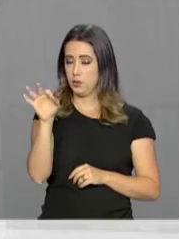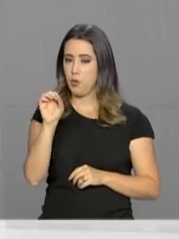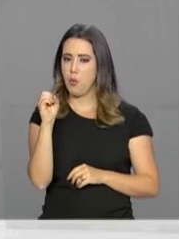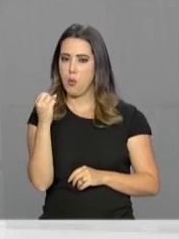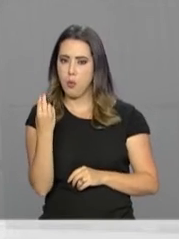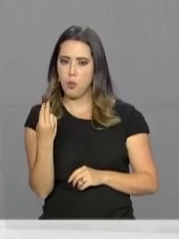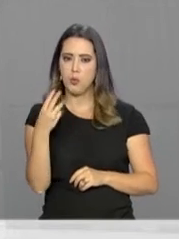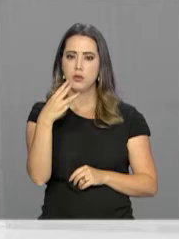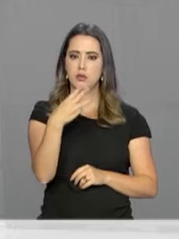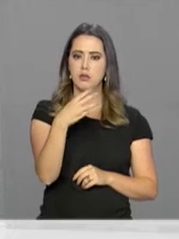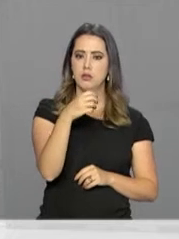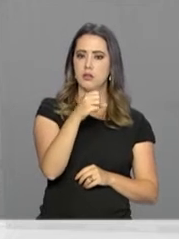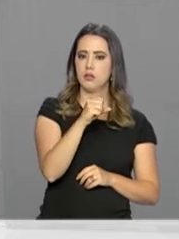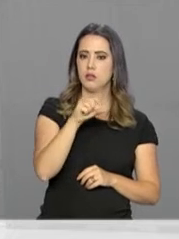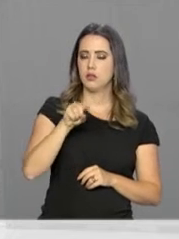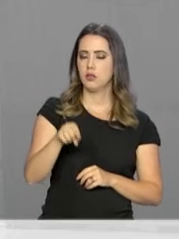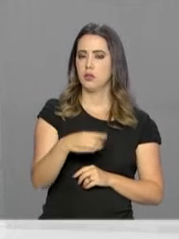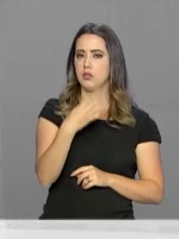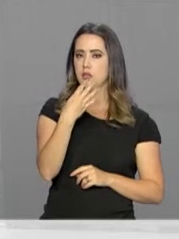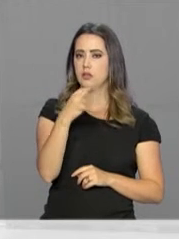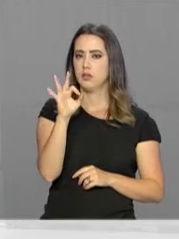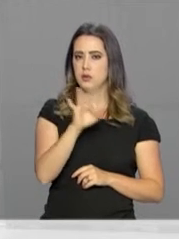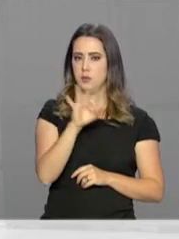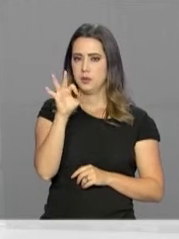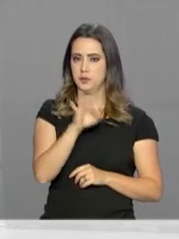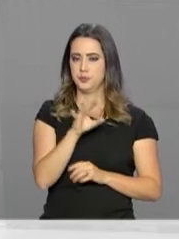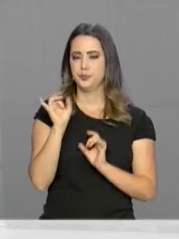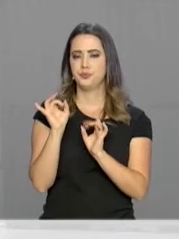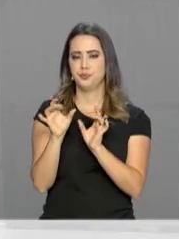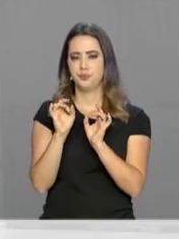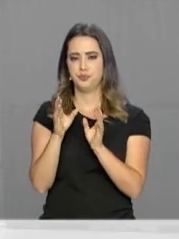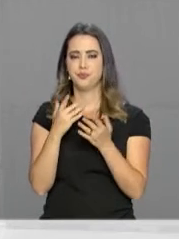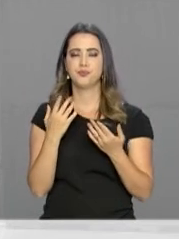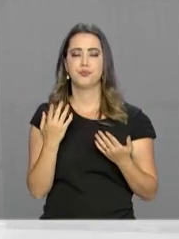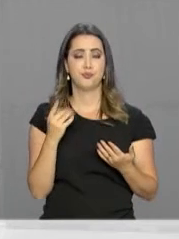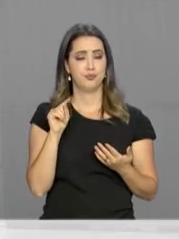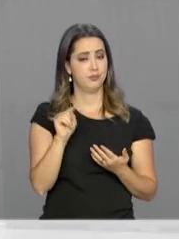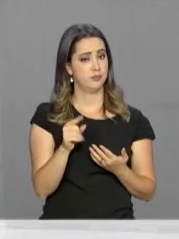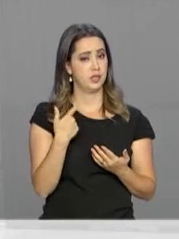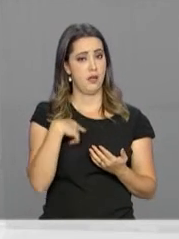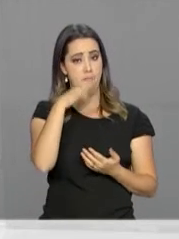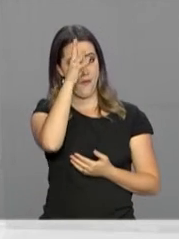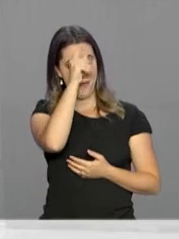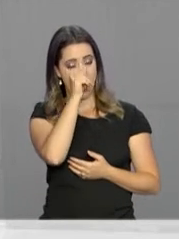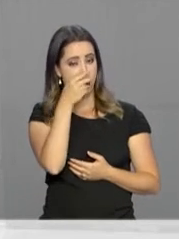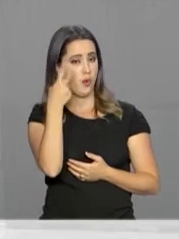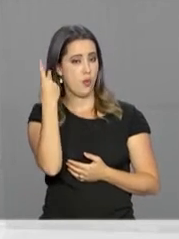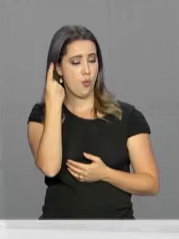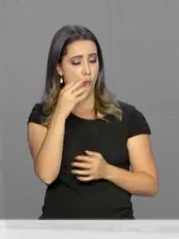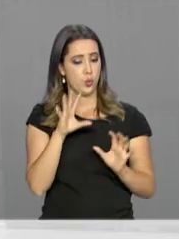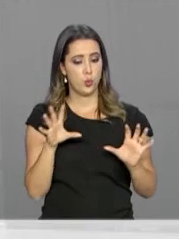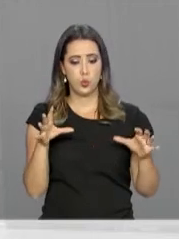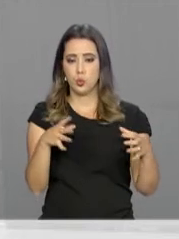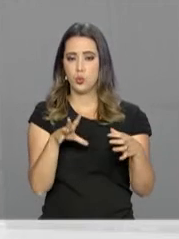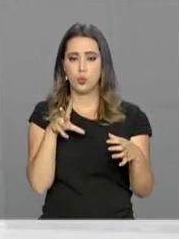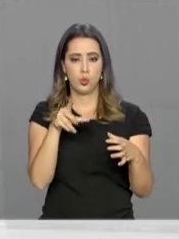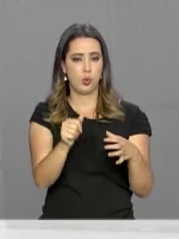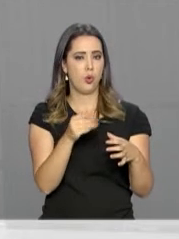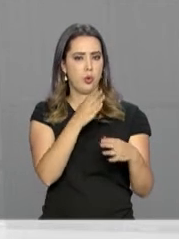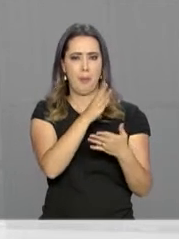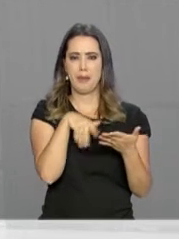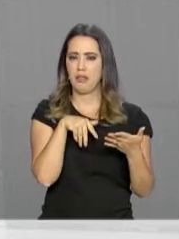38,4% sobre o valor das importações, a depender da empresa, e abrange frango in natura, inteiro ou em